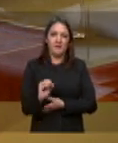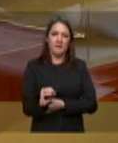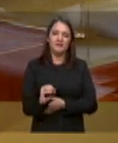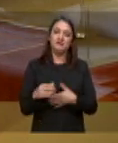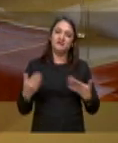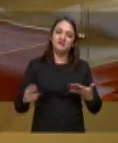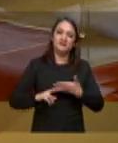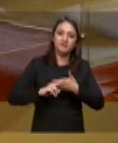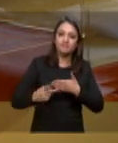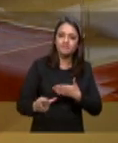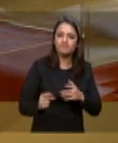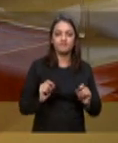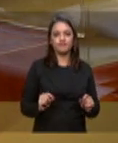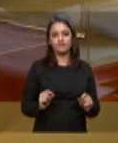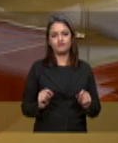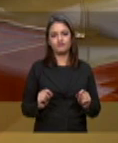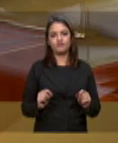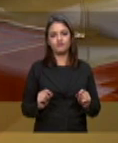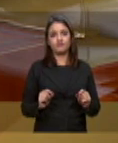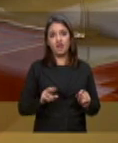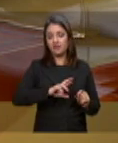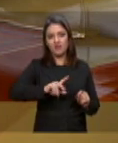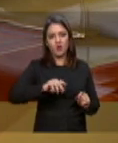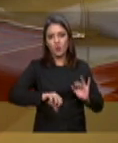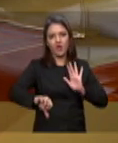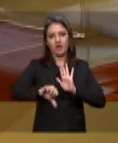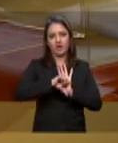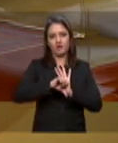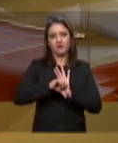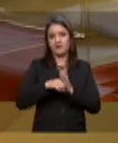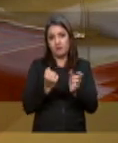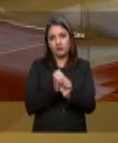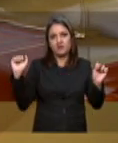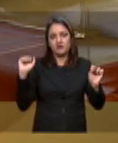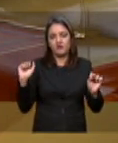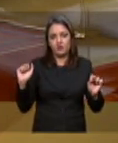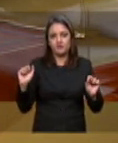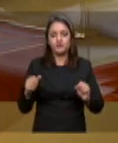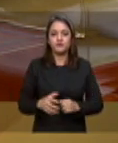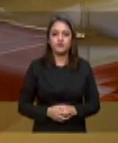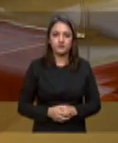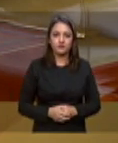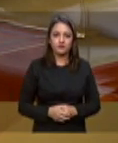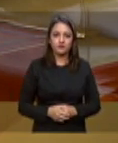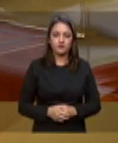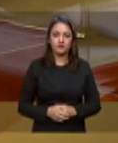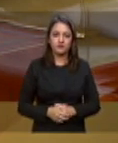Consequentemente, sem isso, não há crime. O crime é impossível.